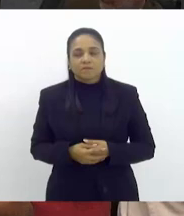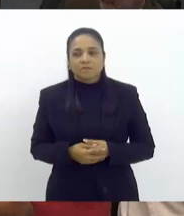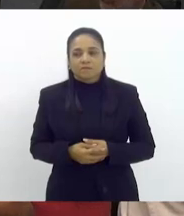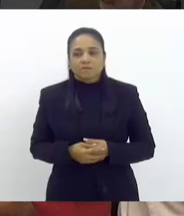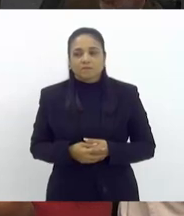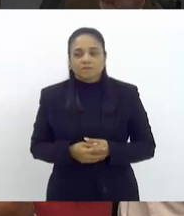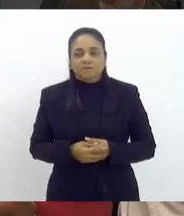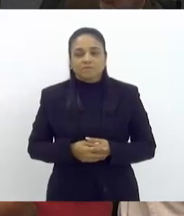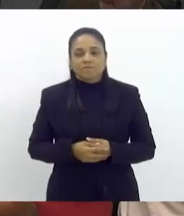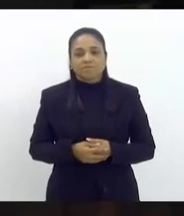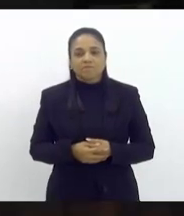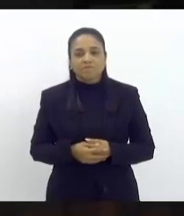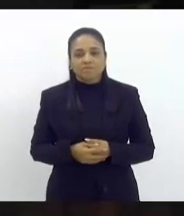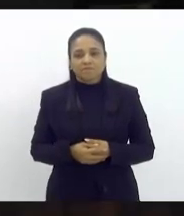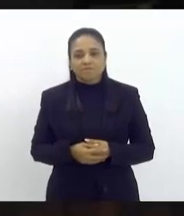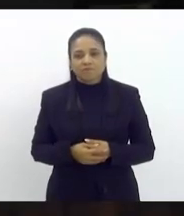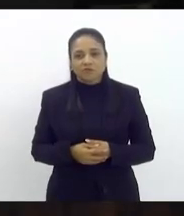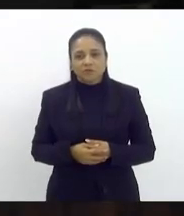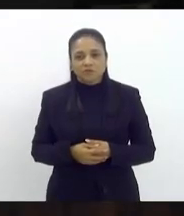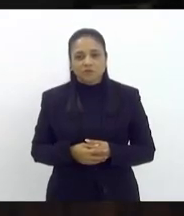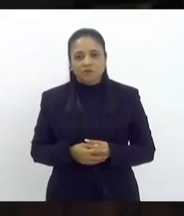próximo próximo